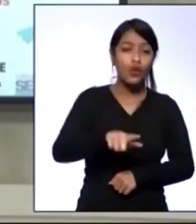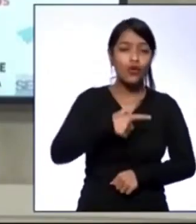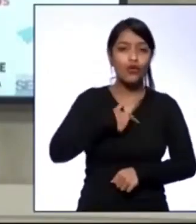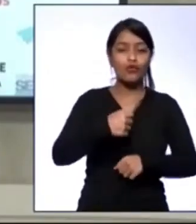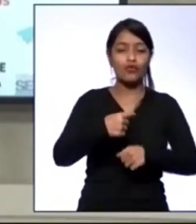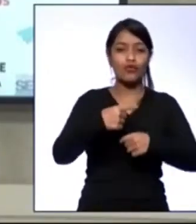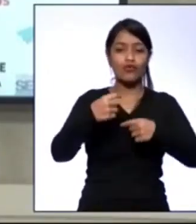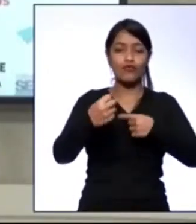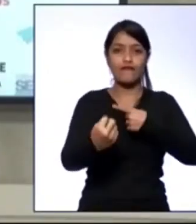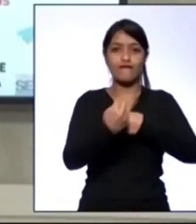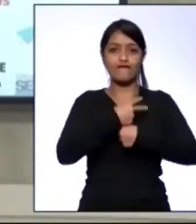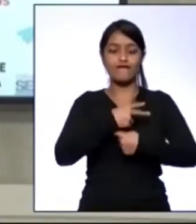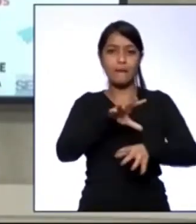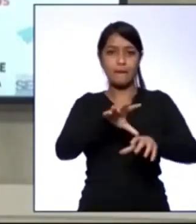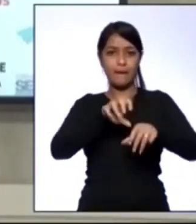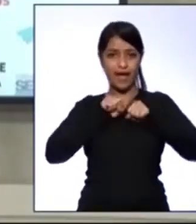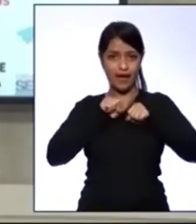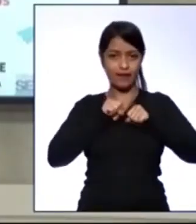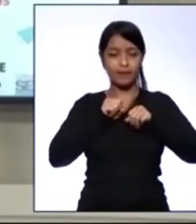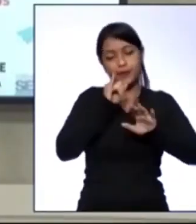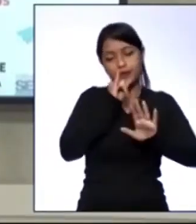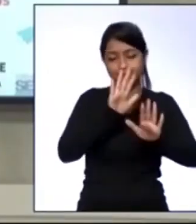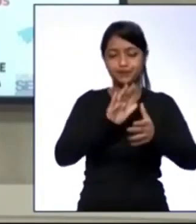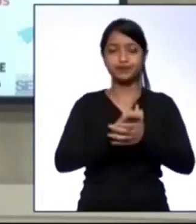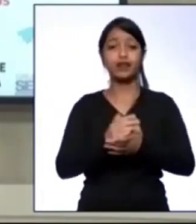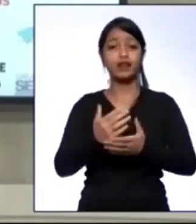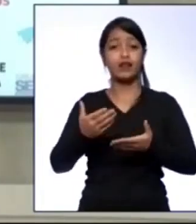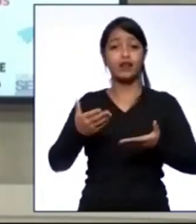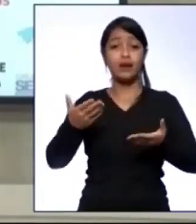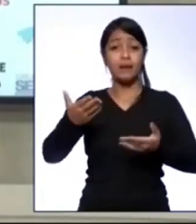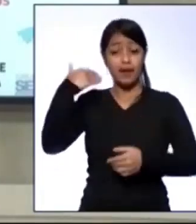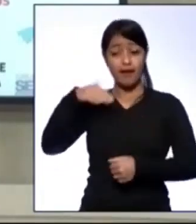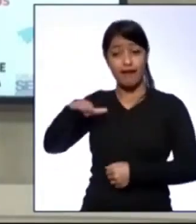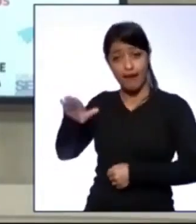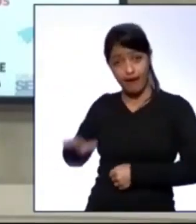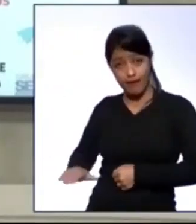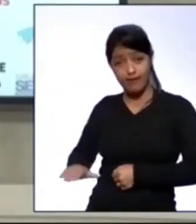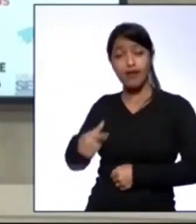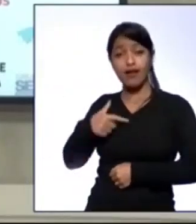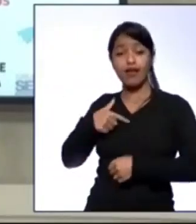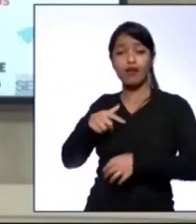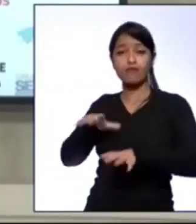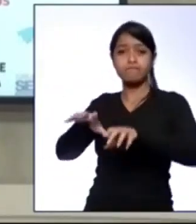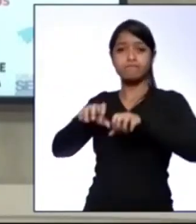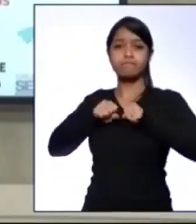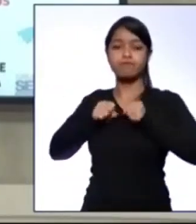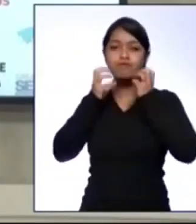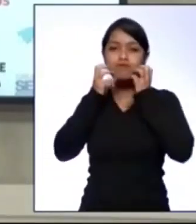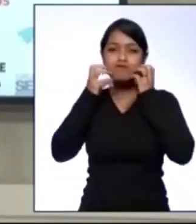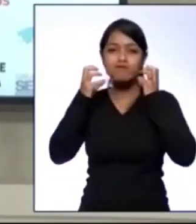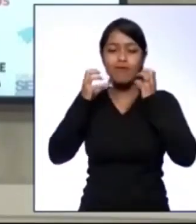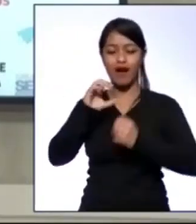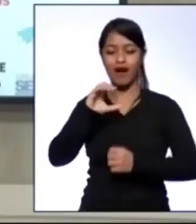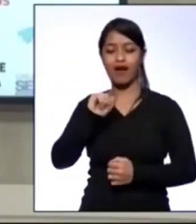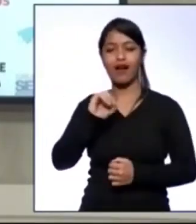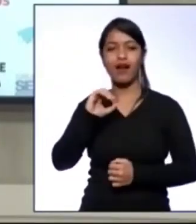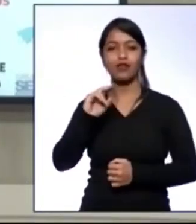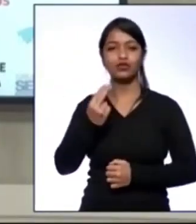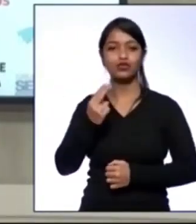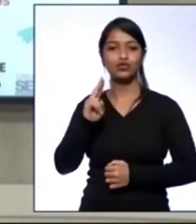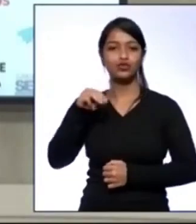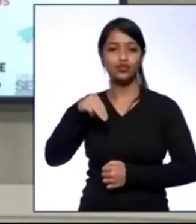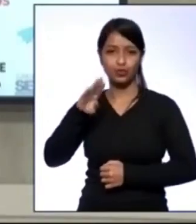infecção. Então, peguei a doença hoje. Então, quando eu era criança, eu peguei cachumba. Quando eu peguei cachumba,